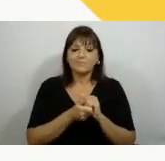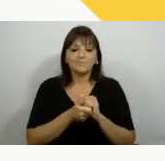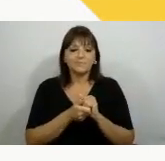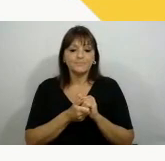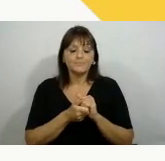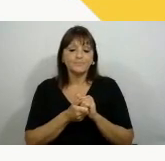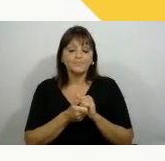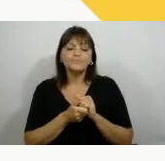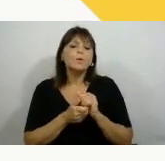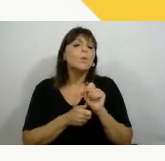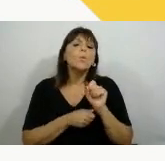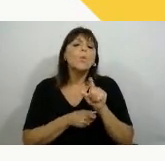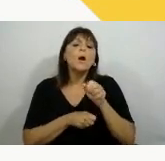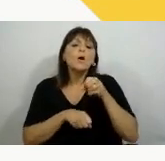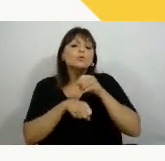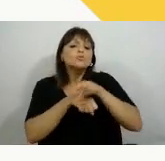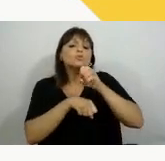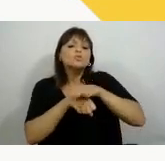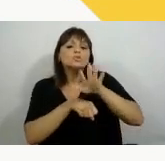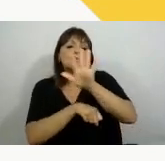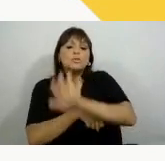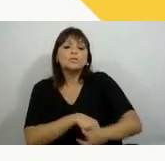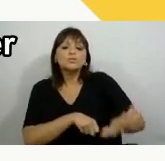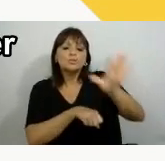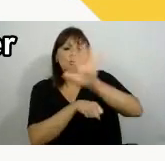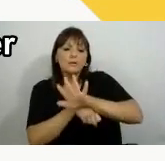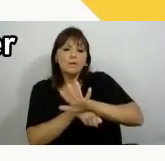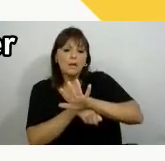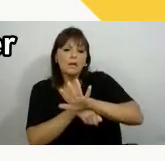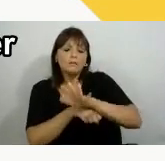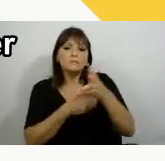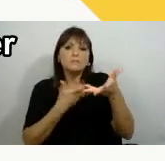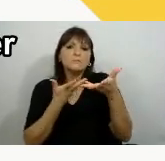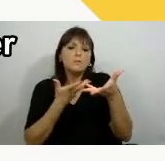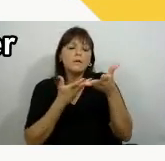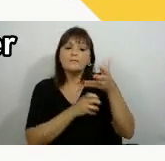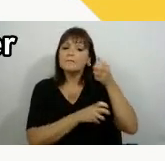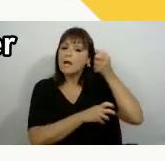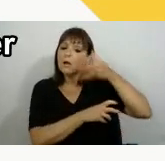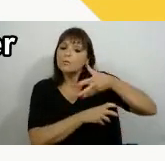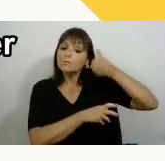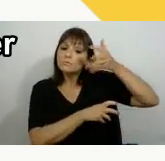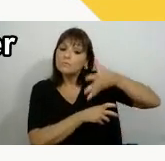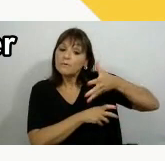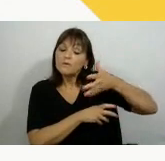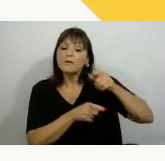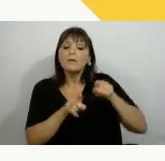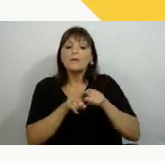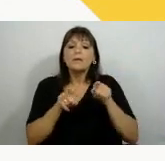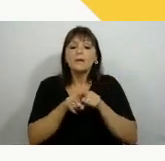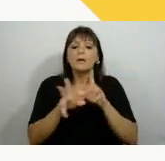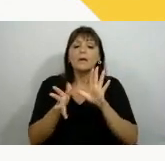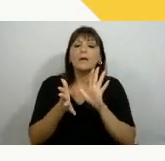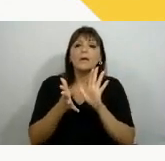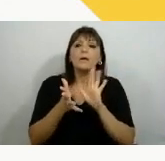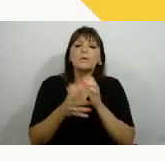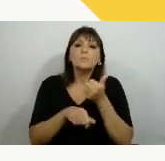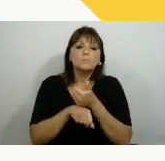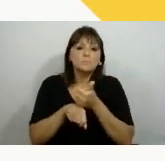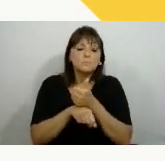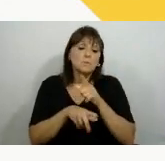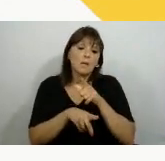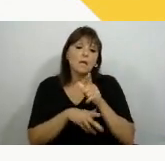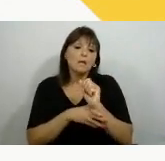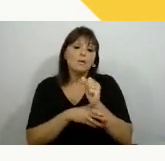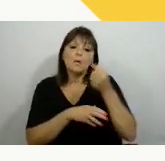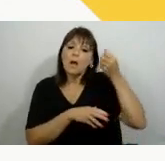Quais são as dicas gerais, então, para se eu quiser audiodescrever? Se eu não for um profissional, mas eu quero audiodescrever. Então, eu devo